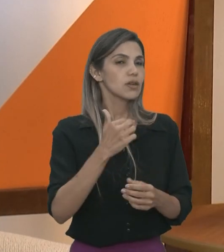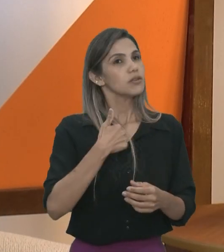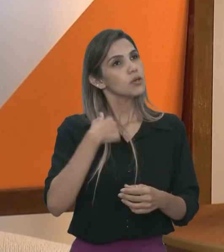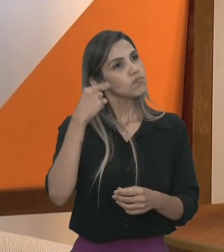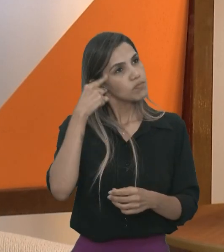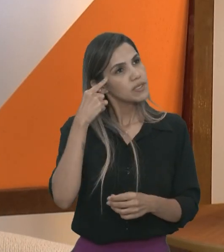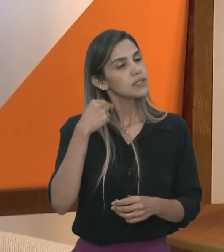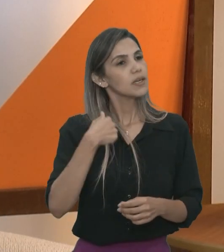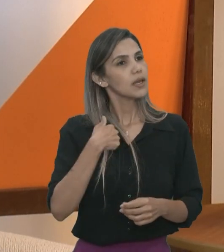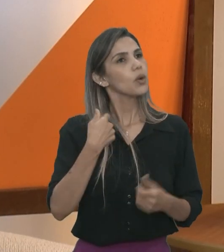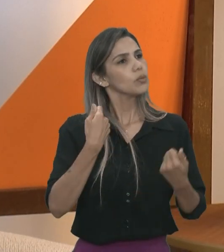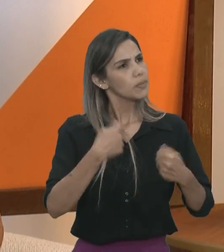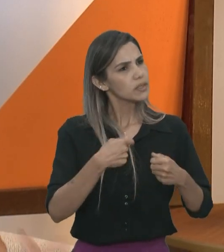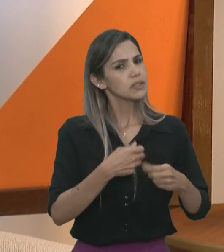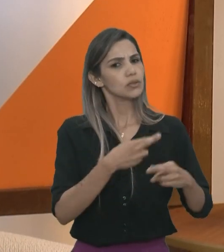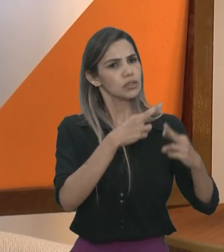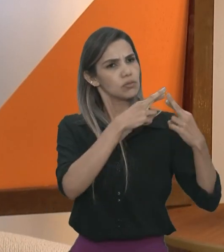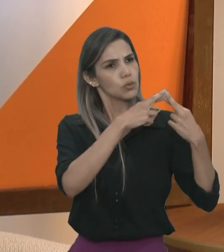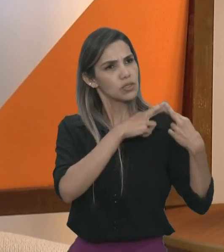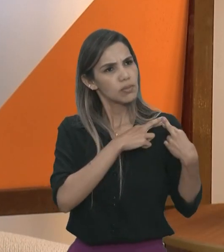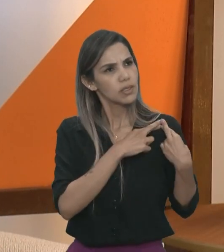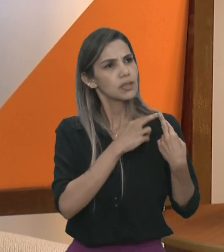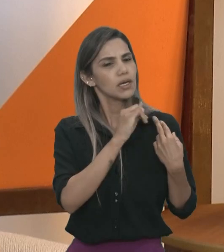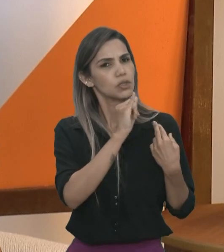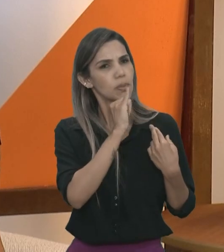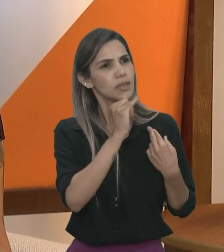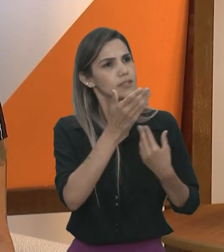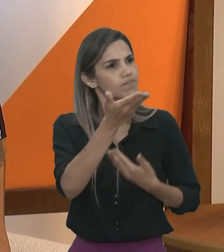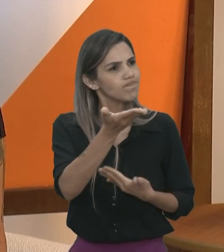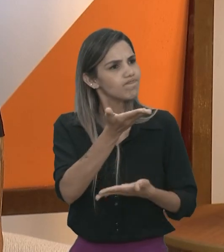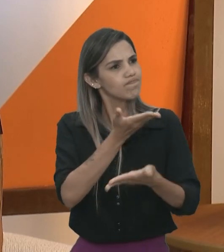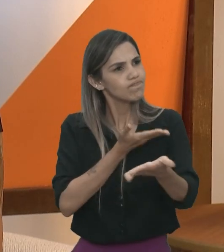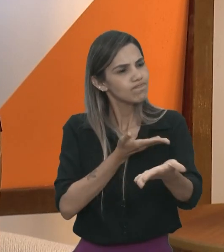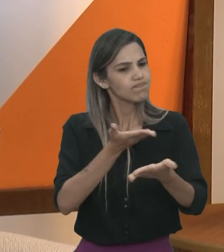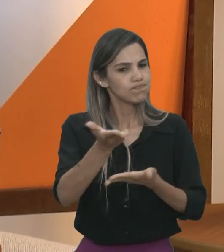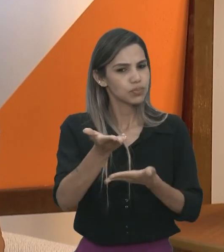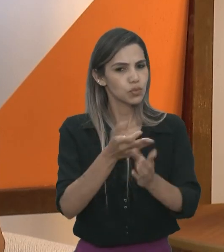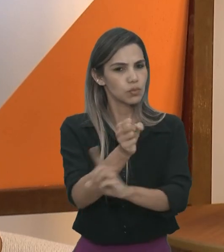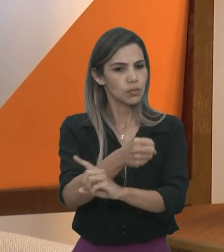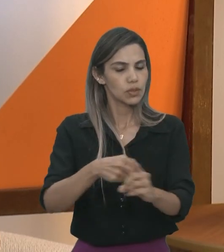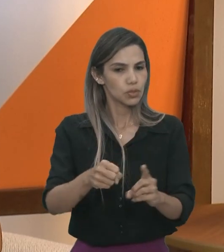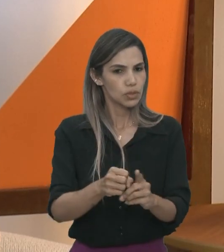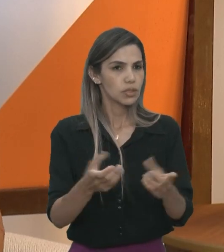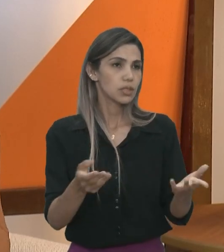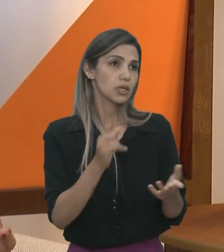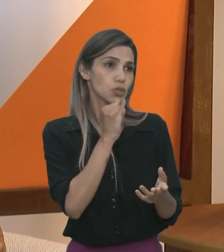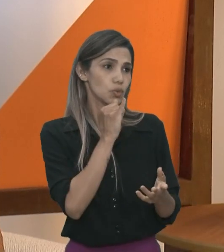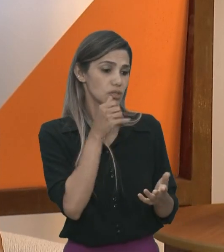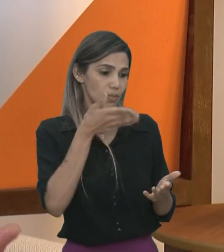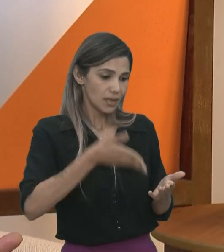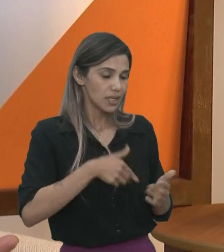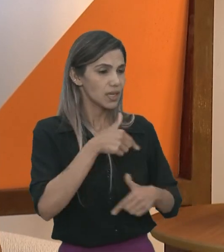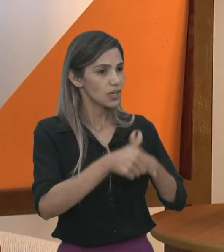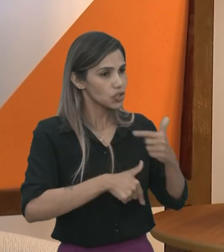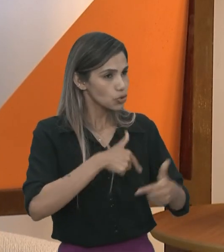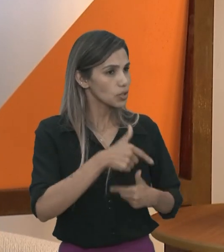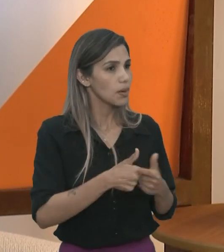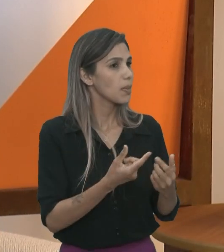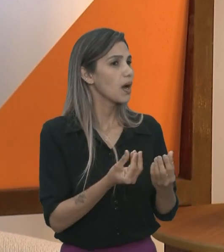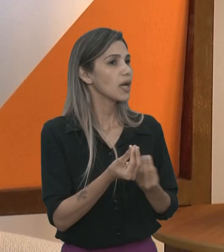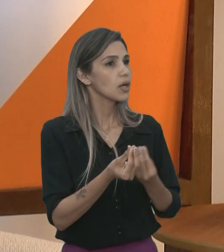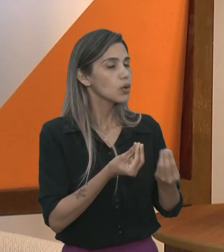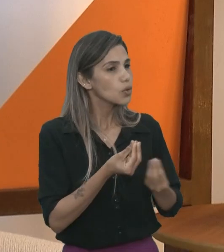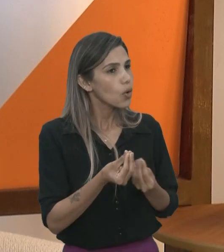né? Porque nós estudamos, nós damos aula na universidade com o dinheiro dos impostos que toda a sociedade brasileira